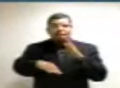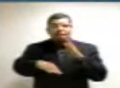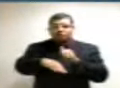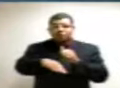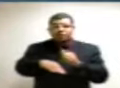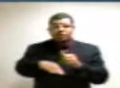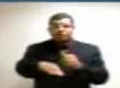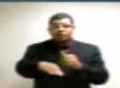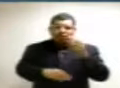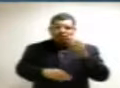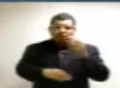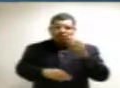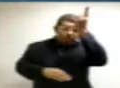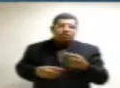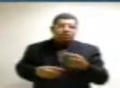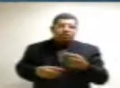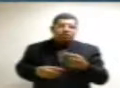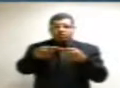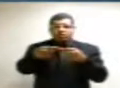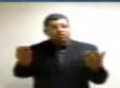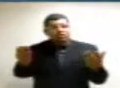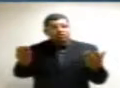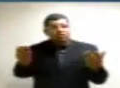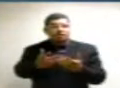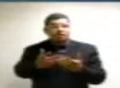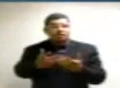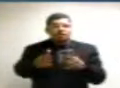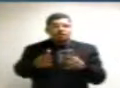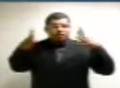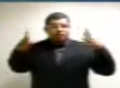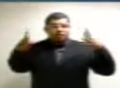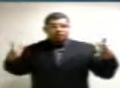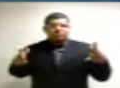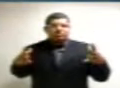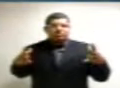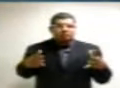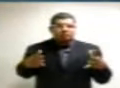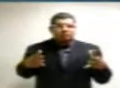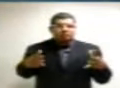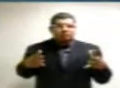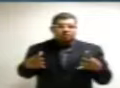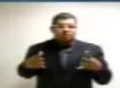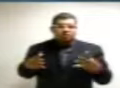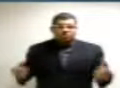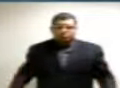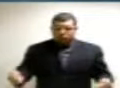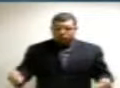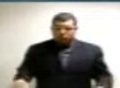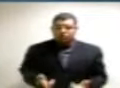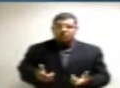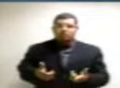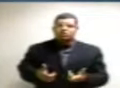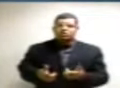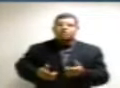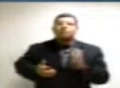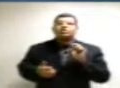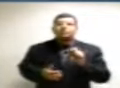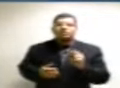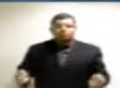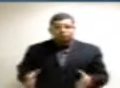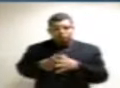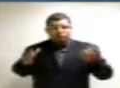chama de demagógica e toma uma decisão que aumenta absurdamente os gastos do tribunal, que